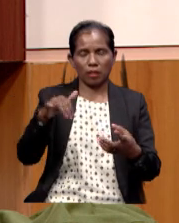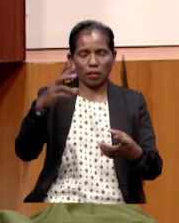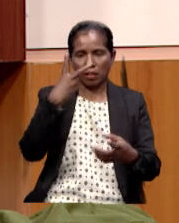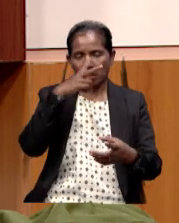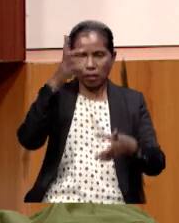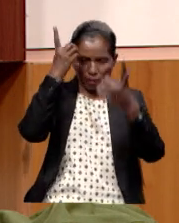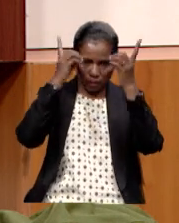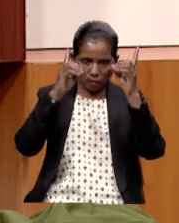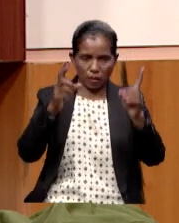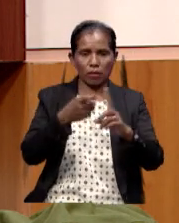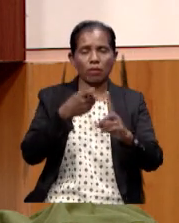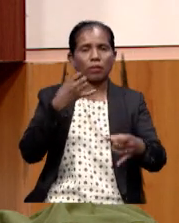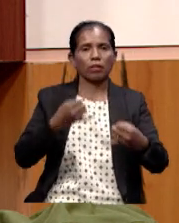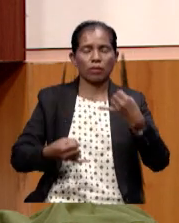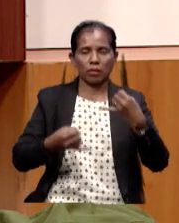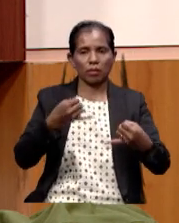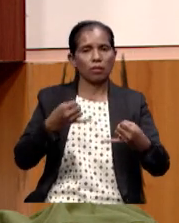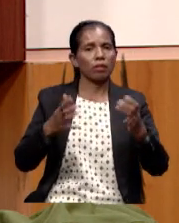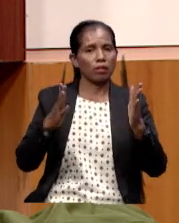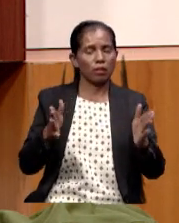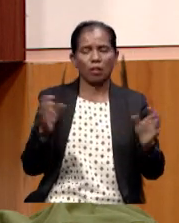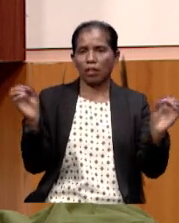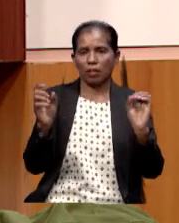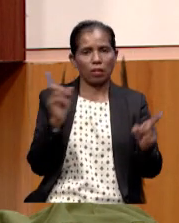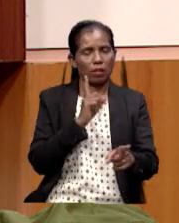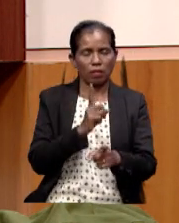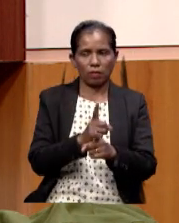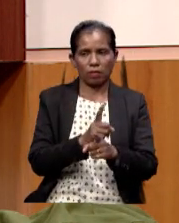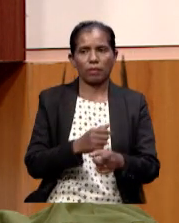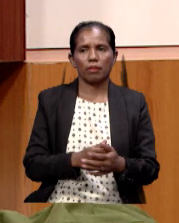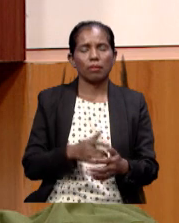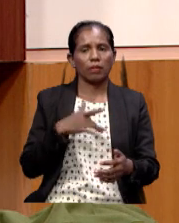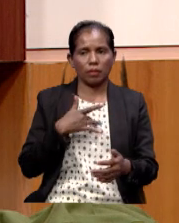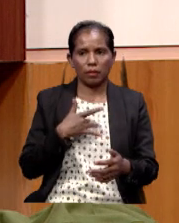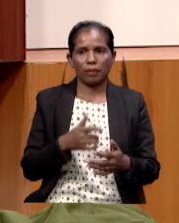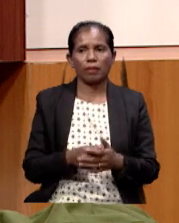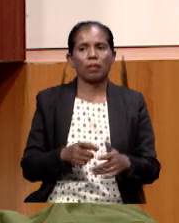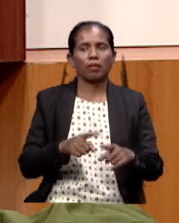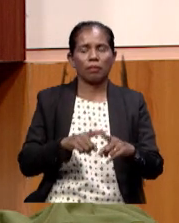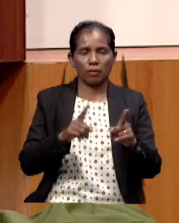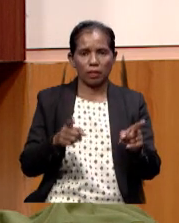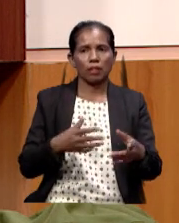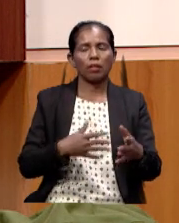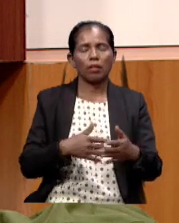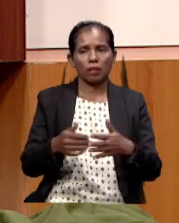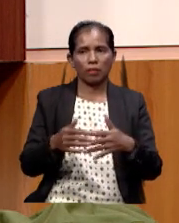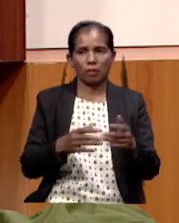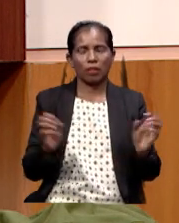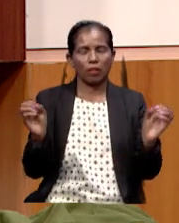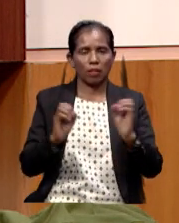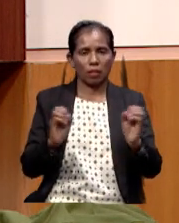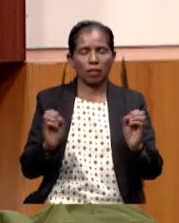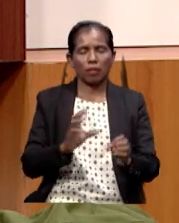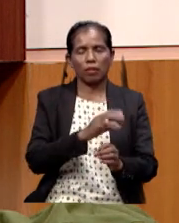órgão judiciário e dela do justo. Da Labara, nível sente. Mas da Labara, nós, lá, estamos órgão judiciário